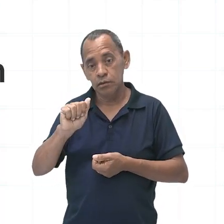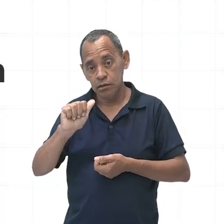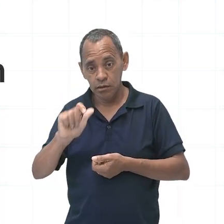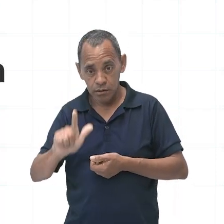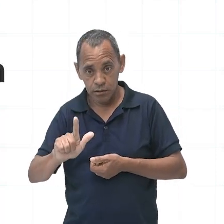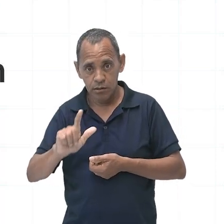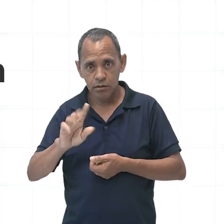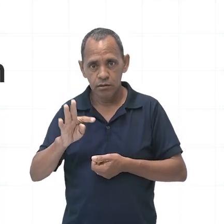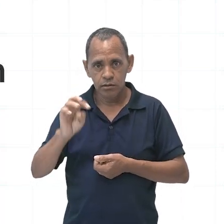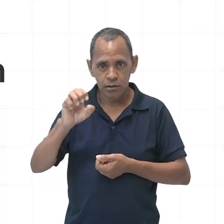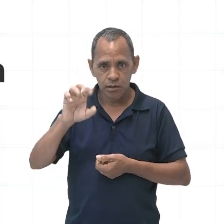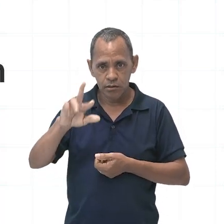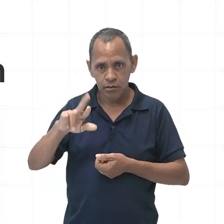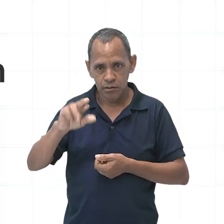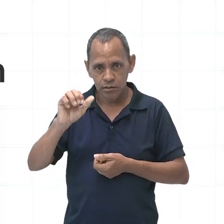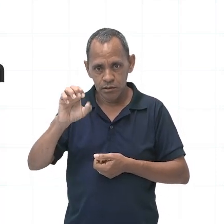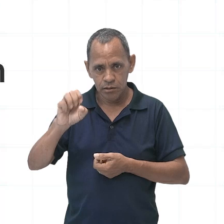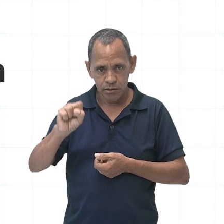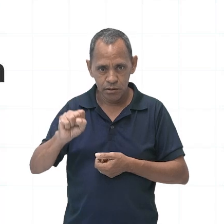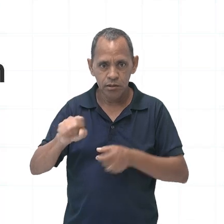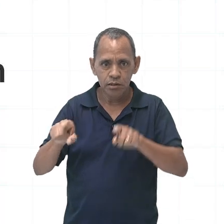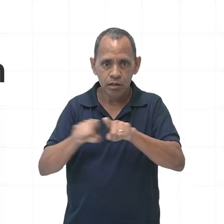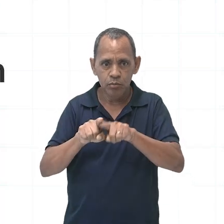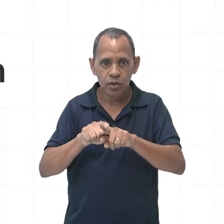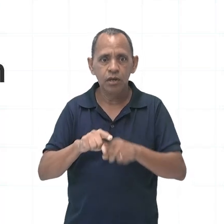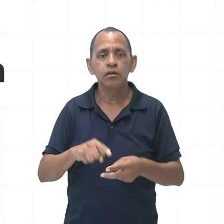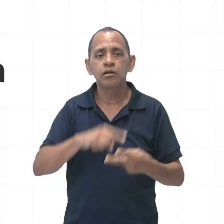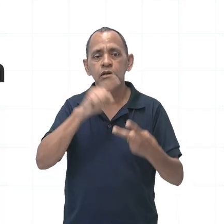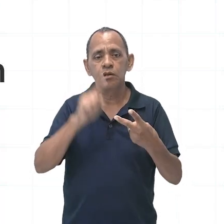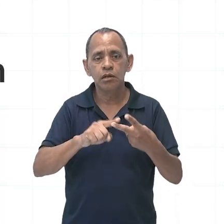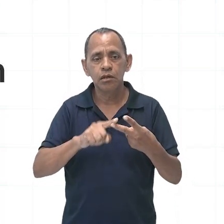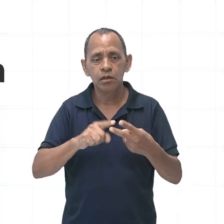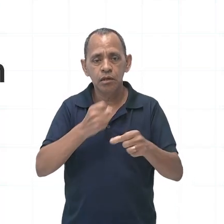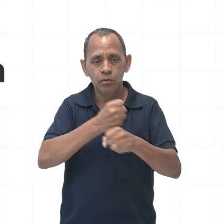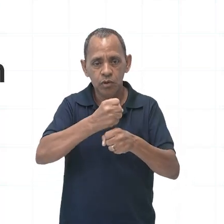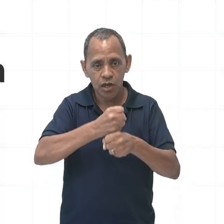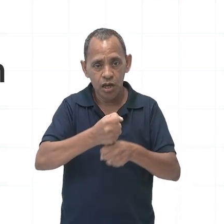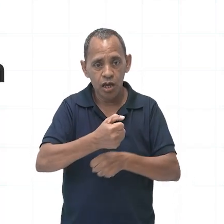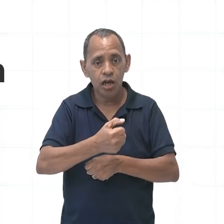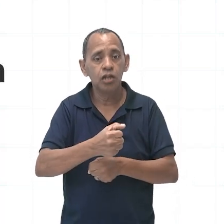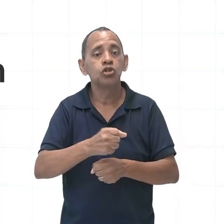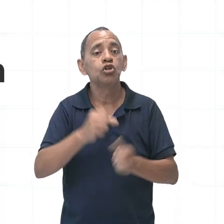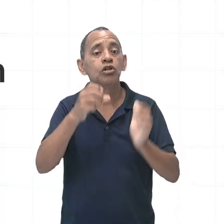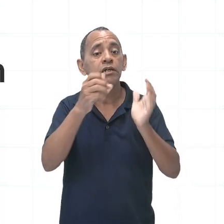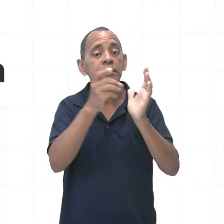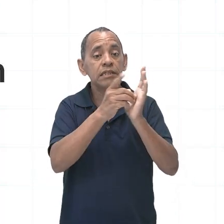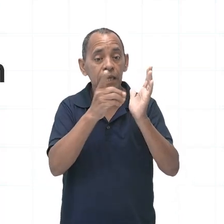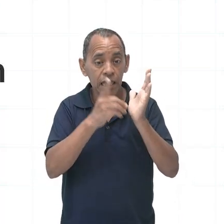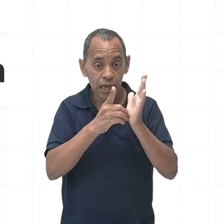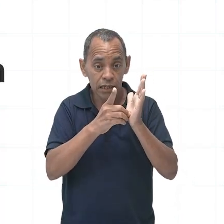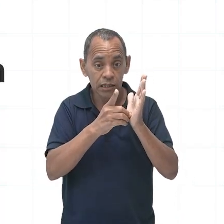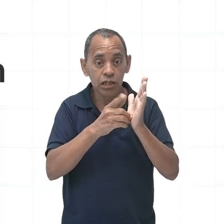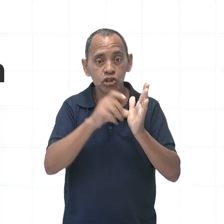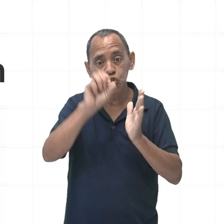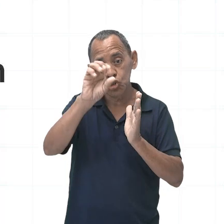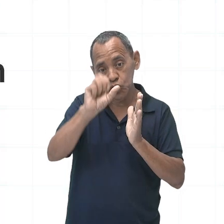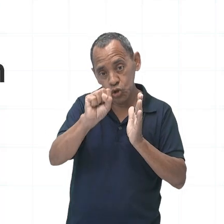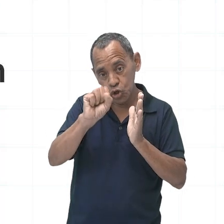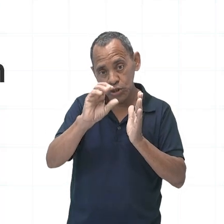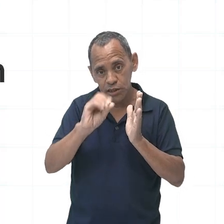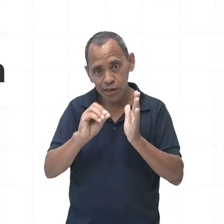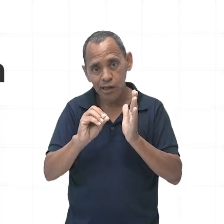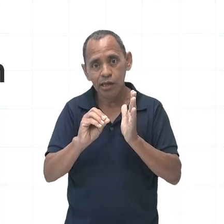de 1980, já foi a ginástica aeróbica de alto e baixo impacto que influenciou ali